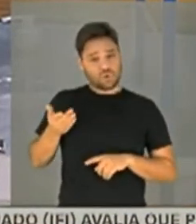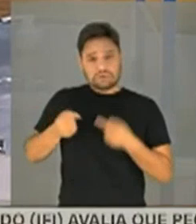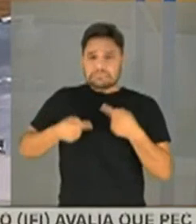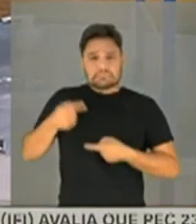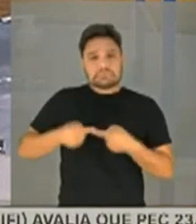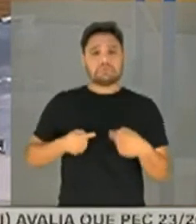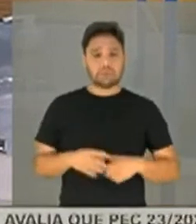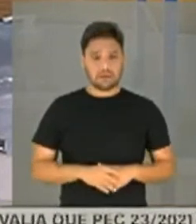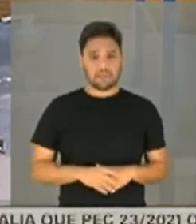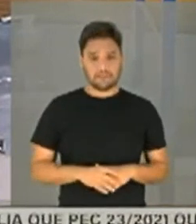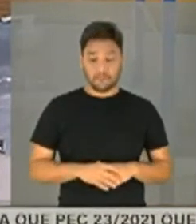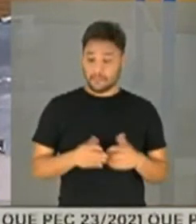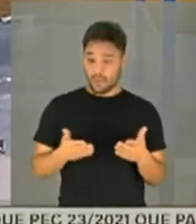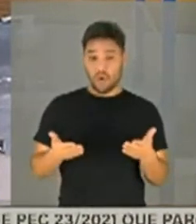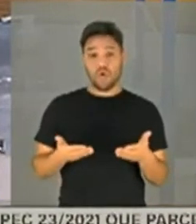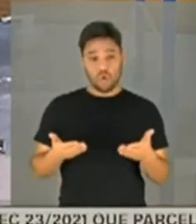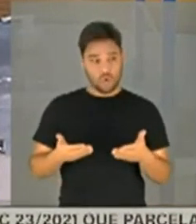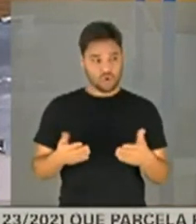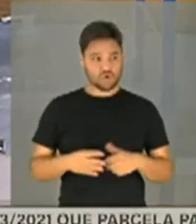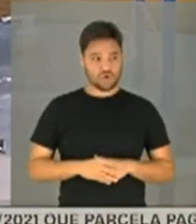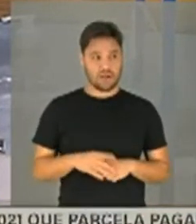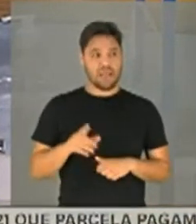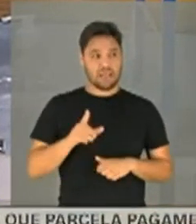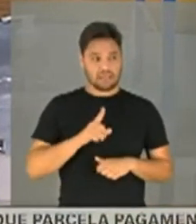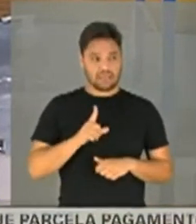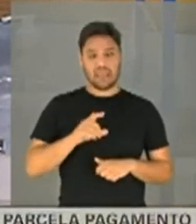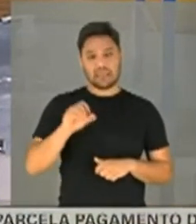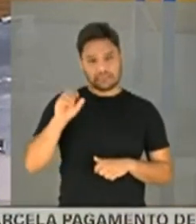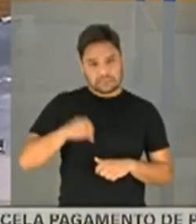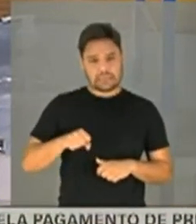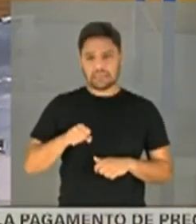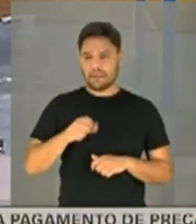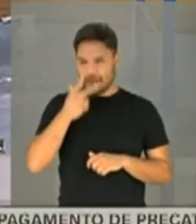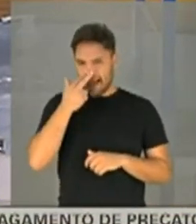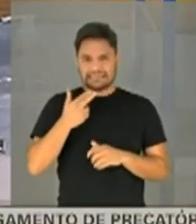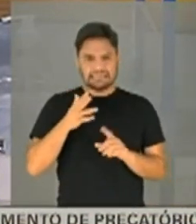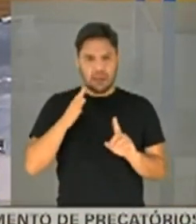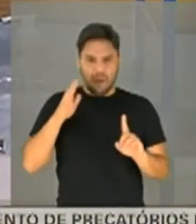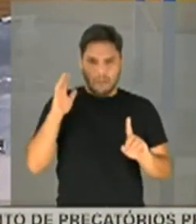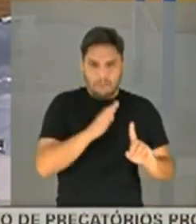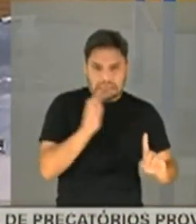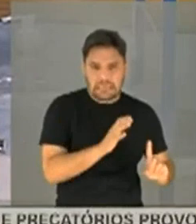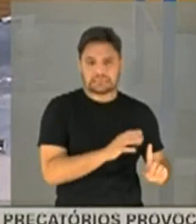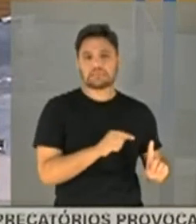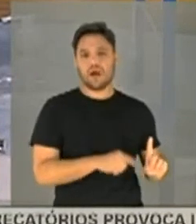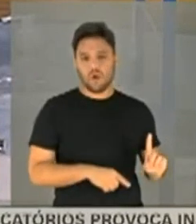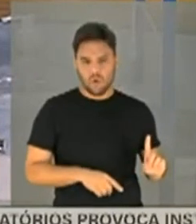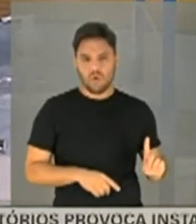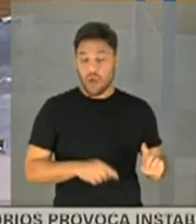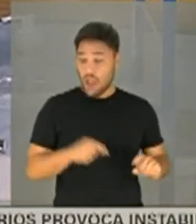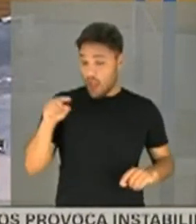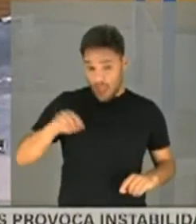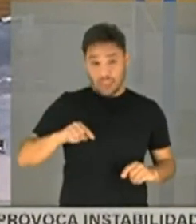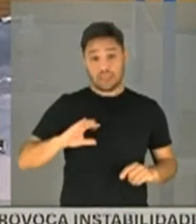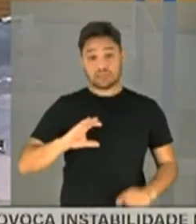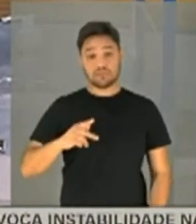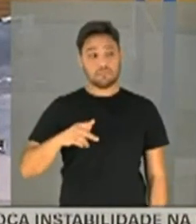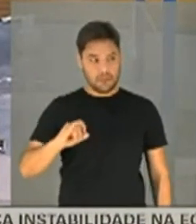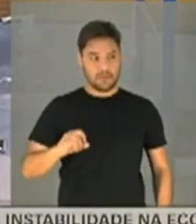debate. Hoje, existe uma clara perseguição. Inclusive aqui nessa